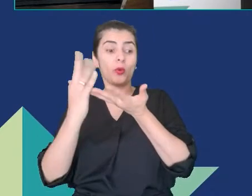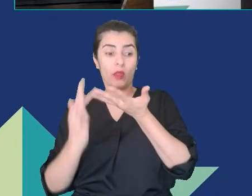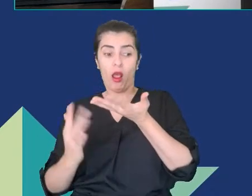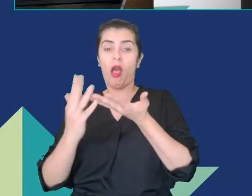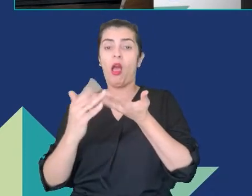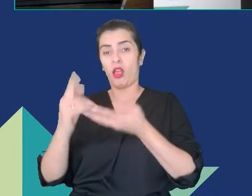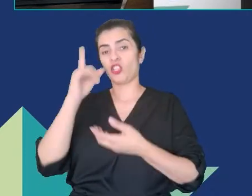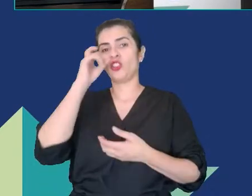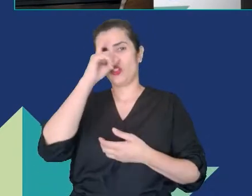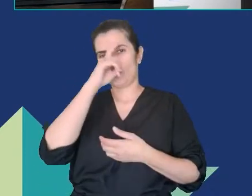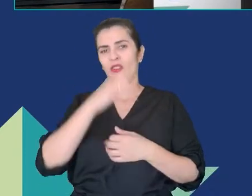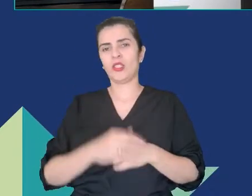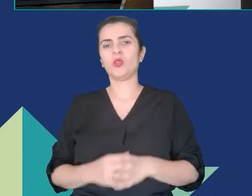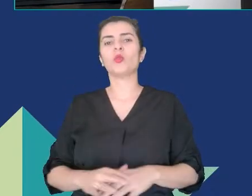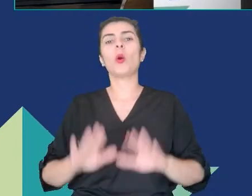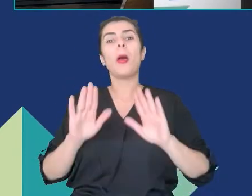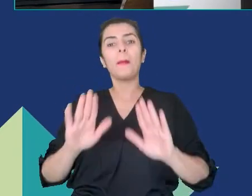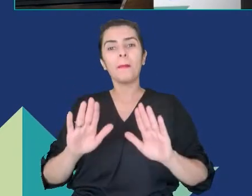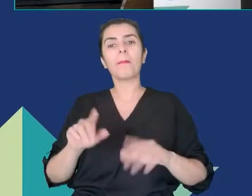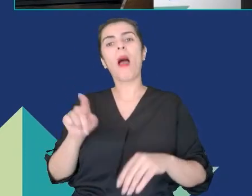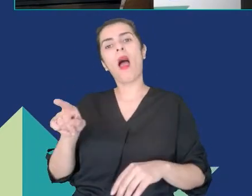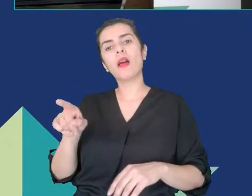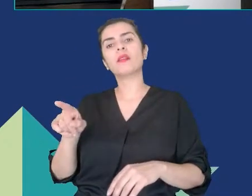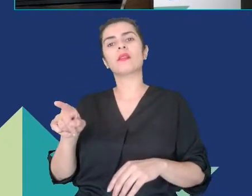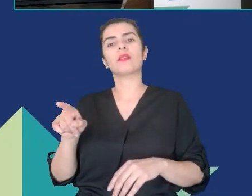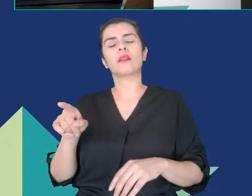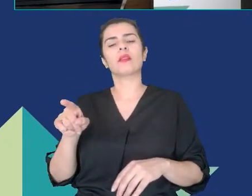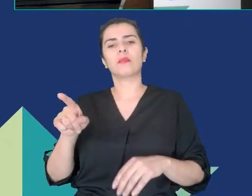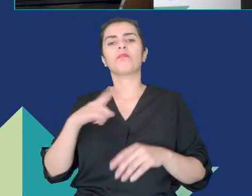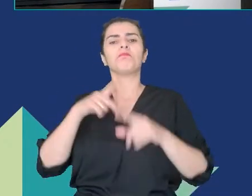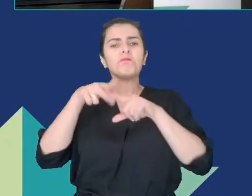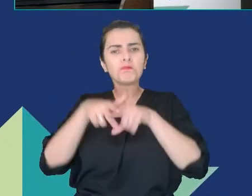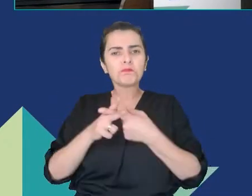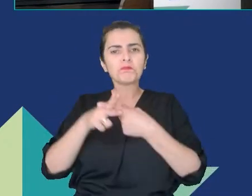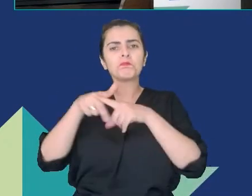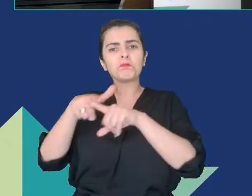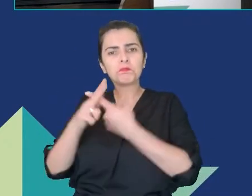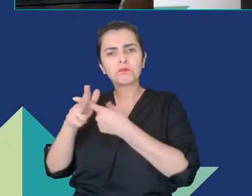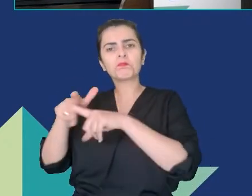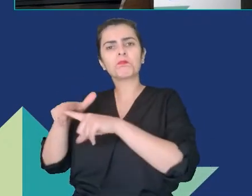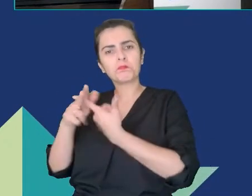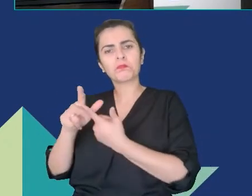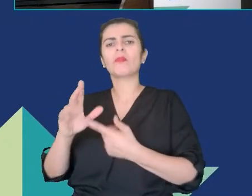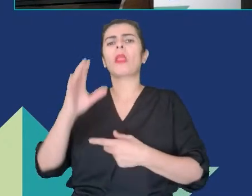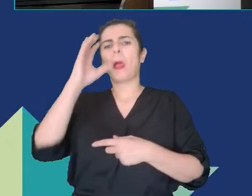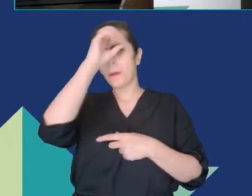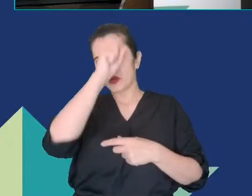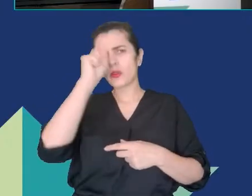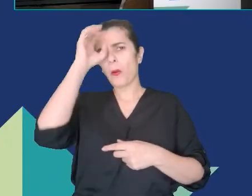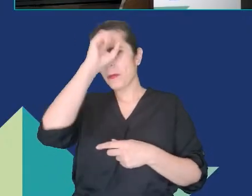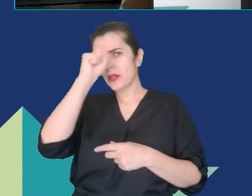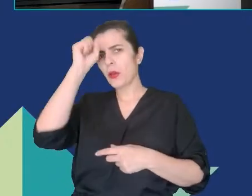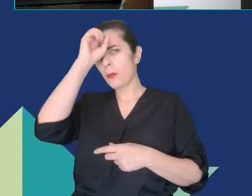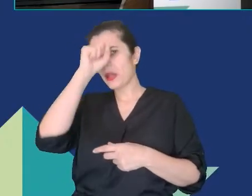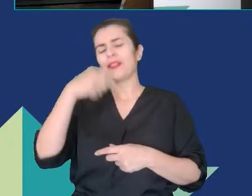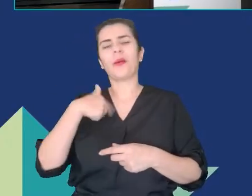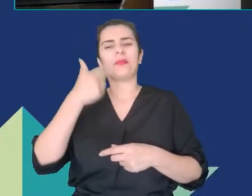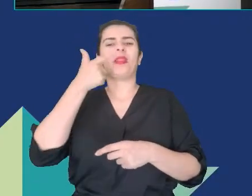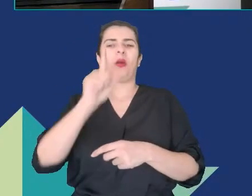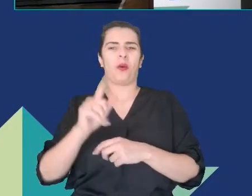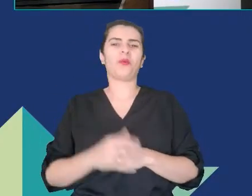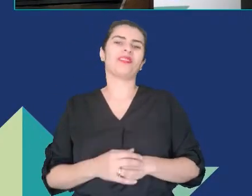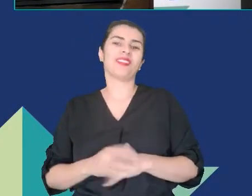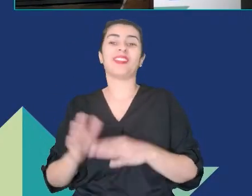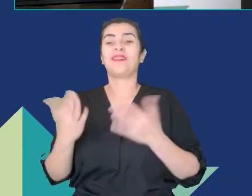mas a gente, com esses ajustes operacionais e aprendizados, a gente chegou no nosso recorde. Né? Então, aqui, né, o pessoal